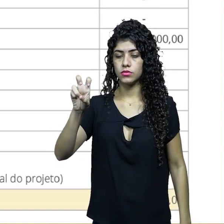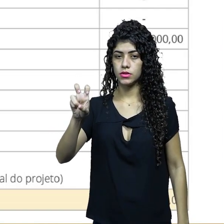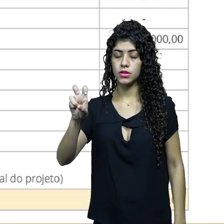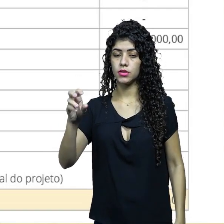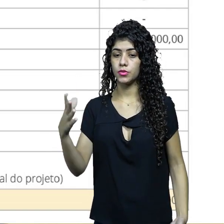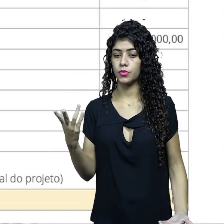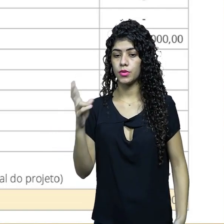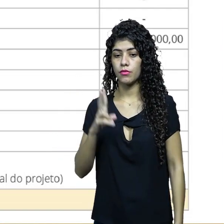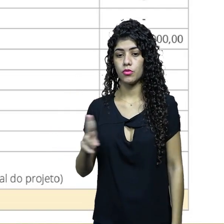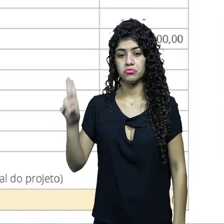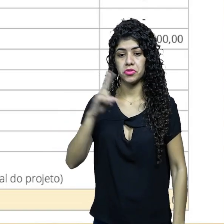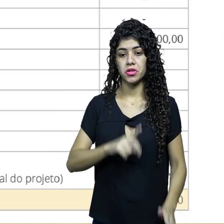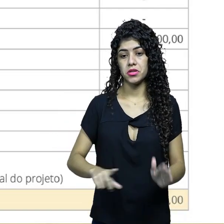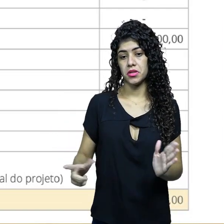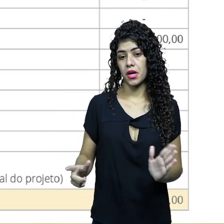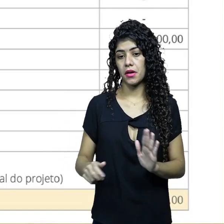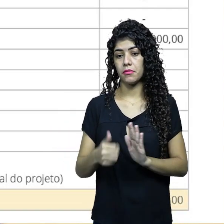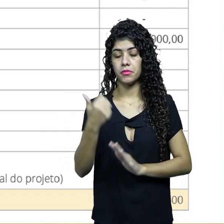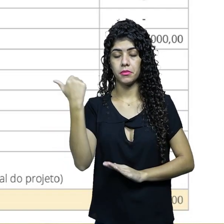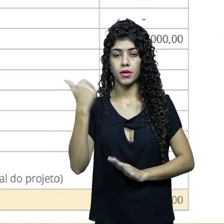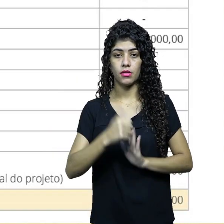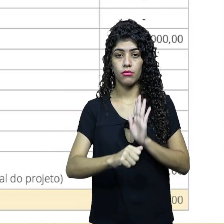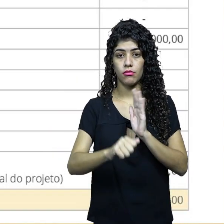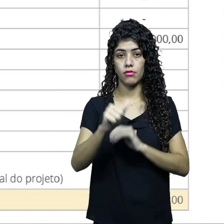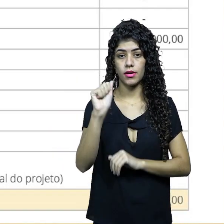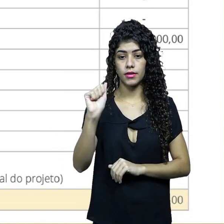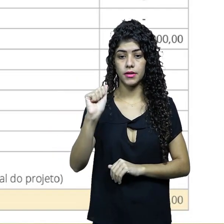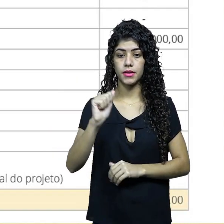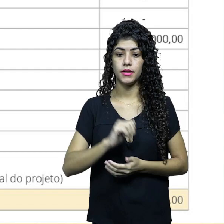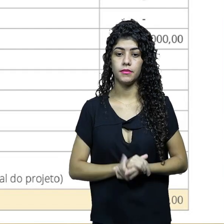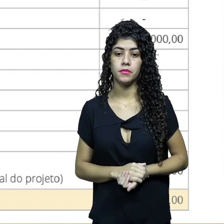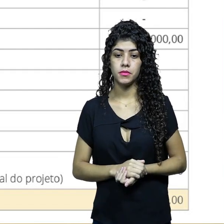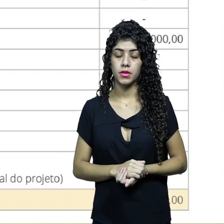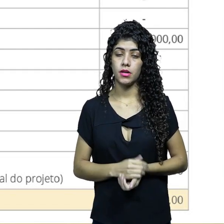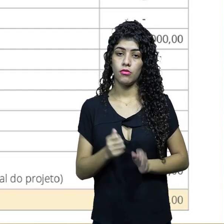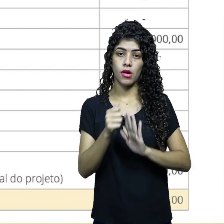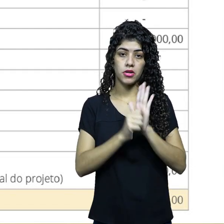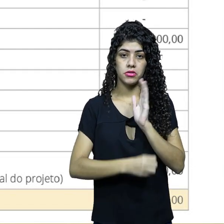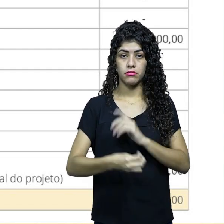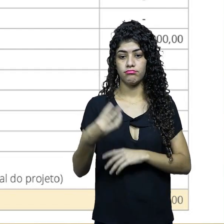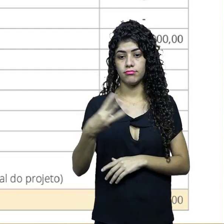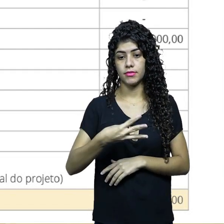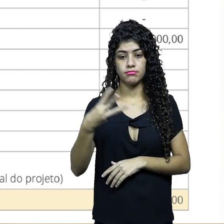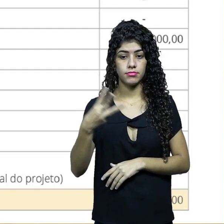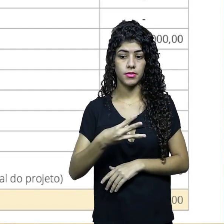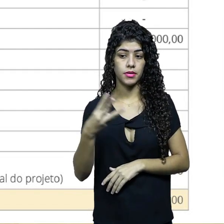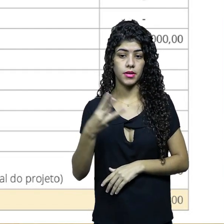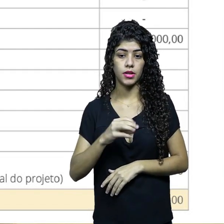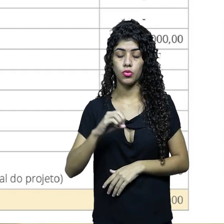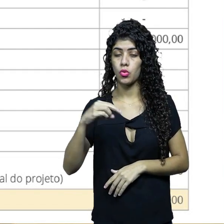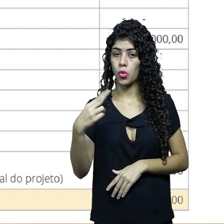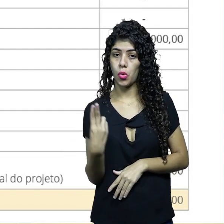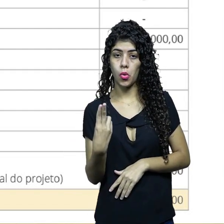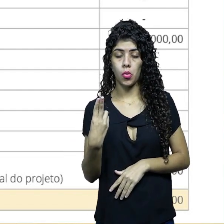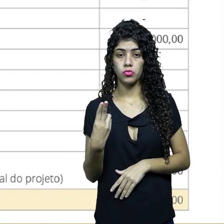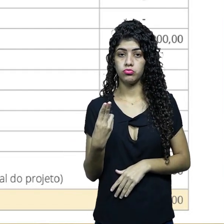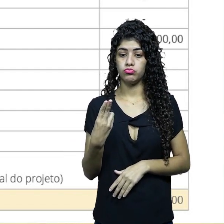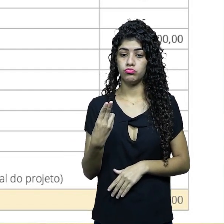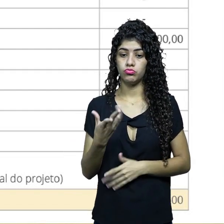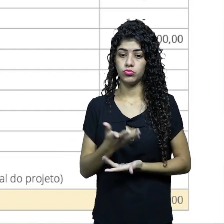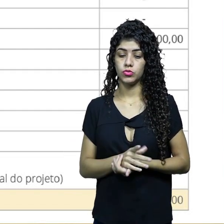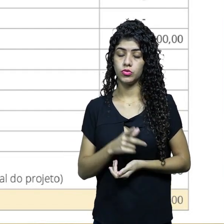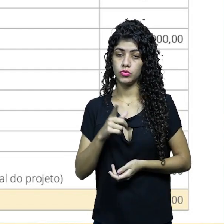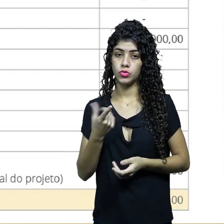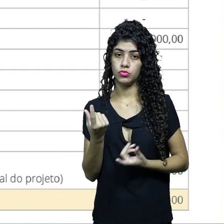8.685/93, se eu vou utilizar o artigo 1º-A, ou se eu vou utilizar o artigo 3º, ou se eu vou usar recursos